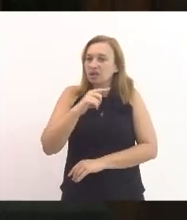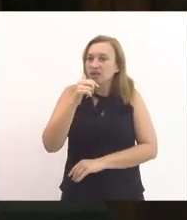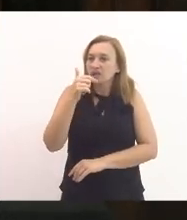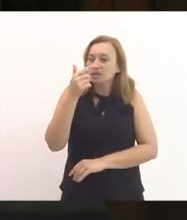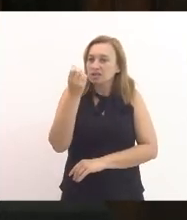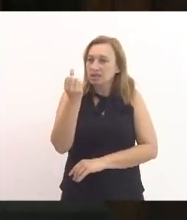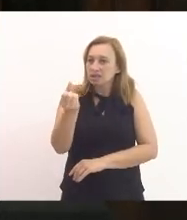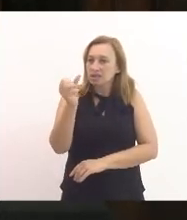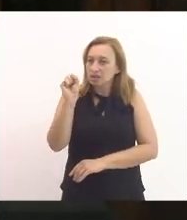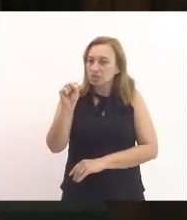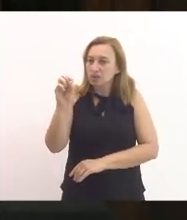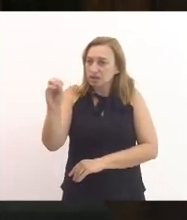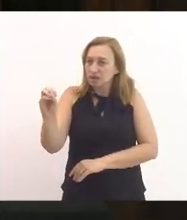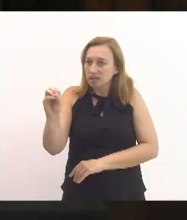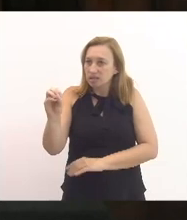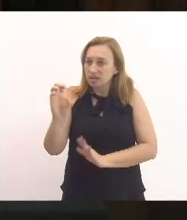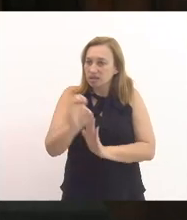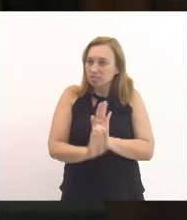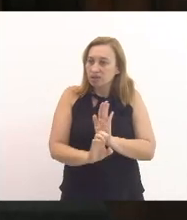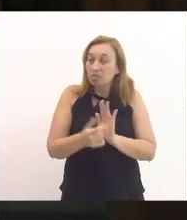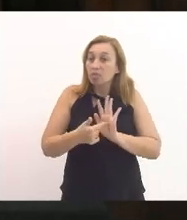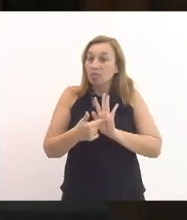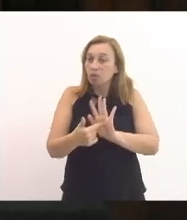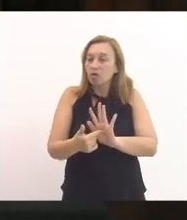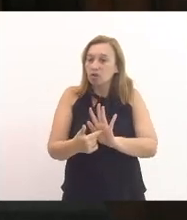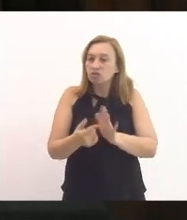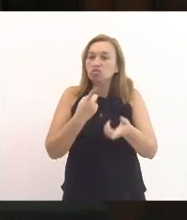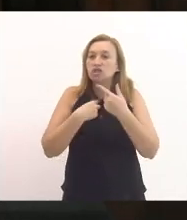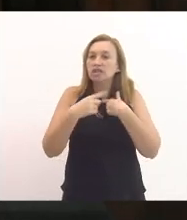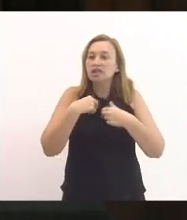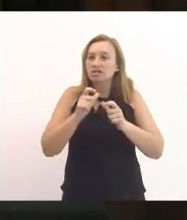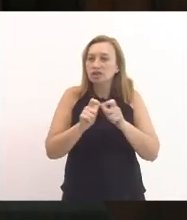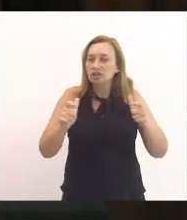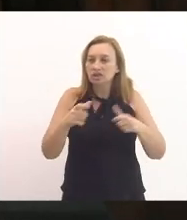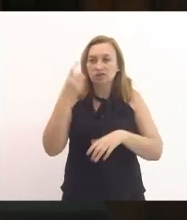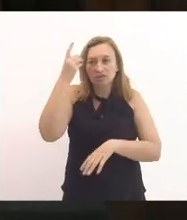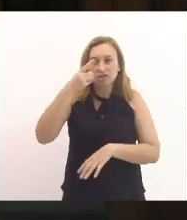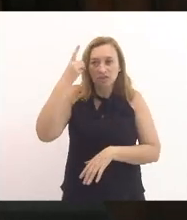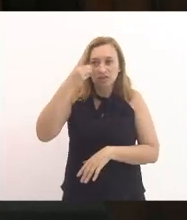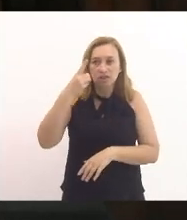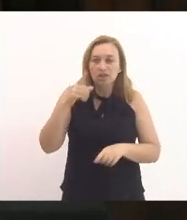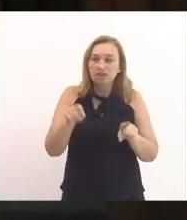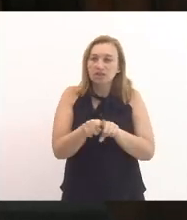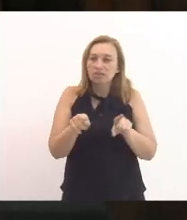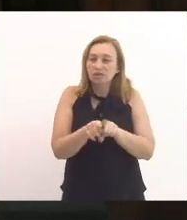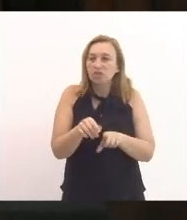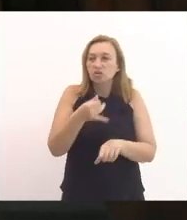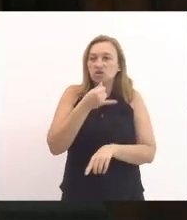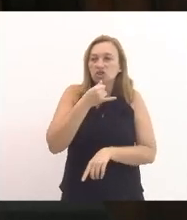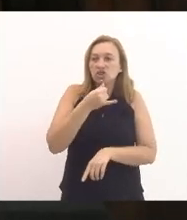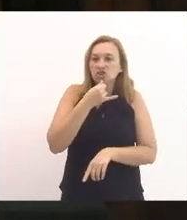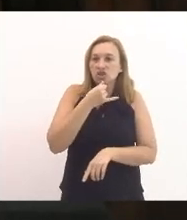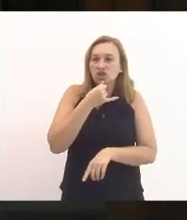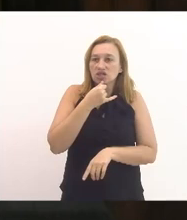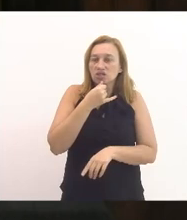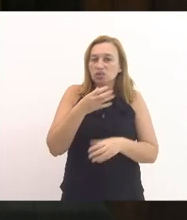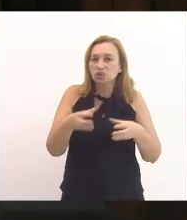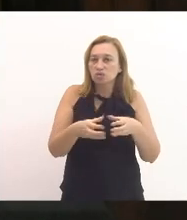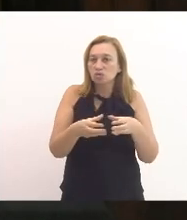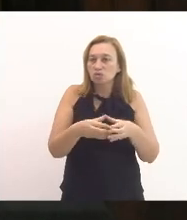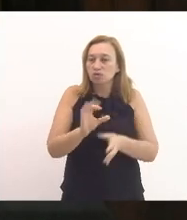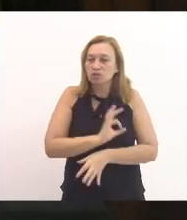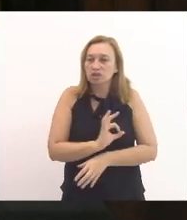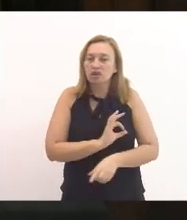mostra uma vontade muito grande nos deputados e uma insatisfação muito grande da classe também né